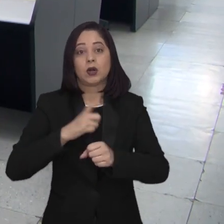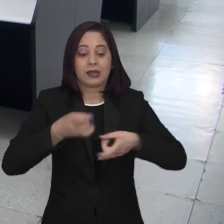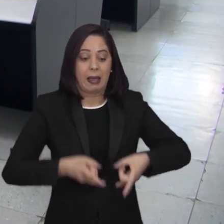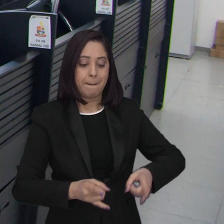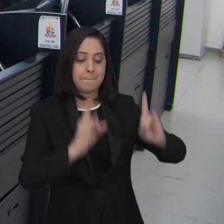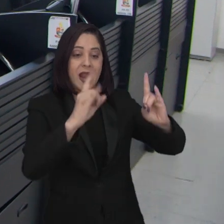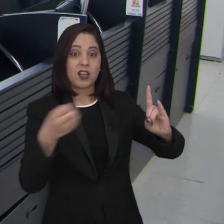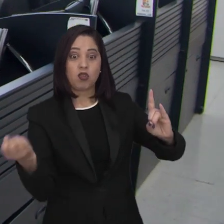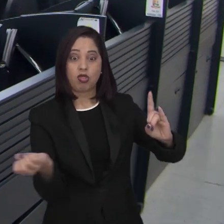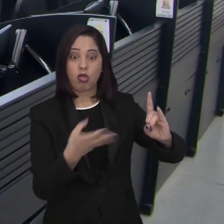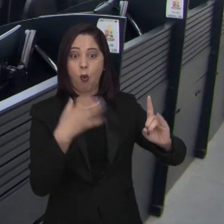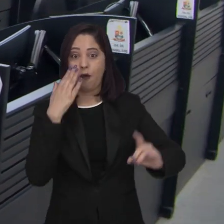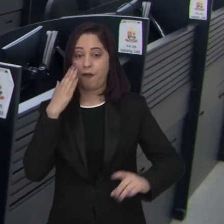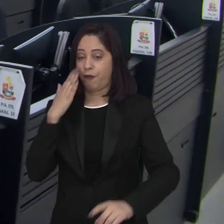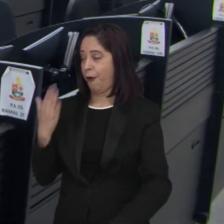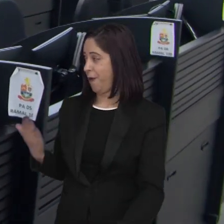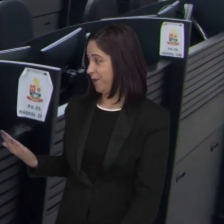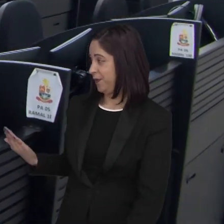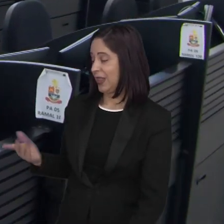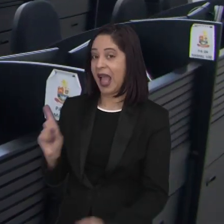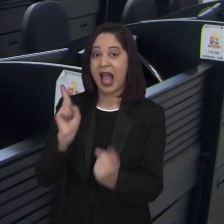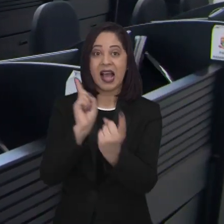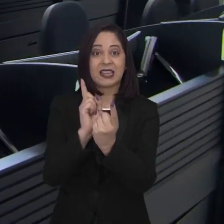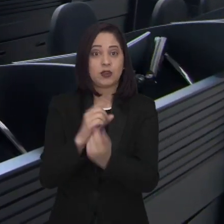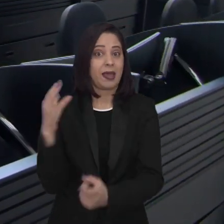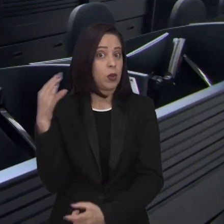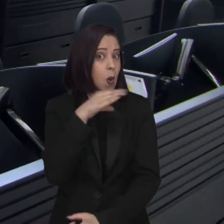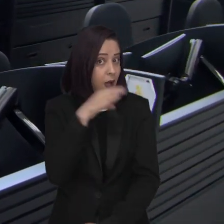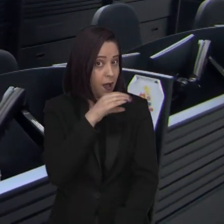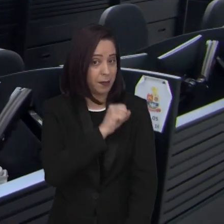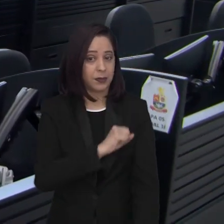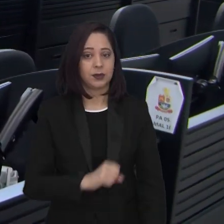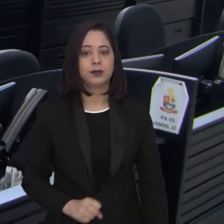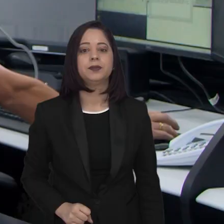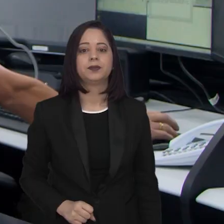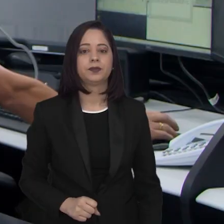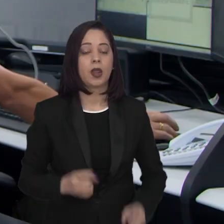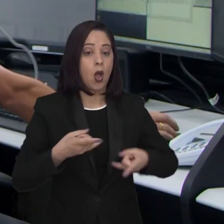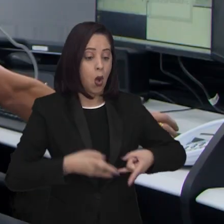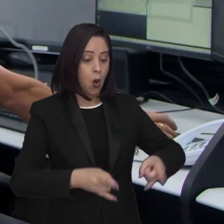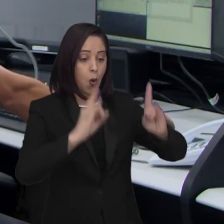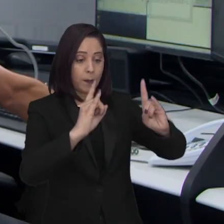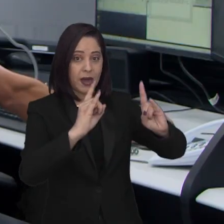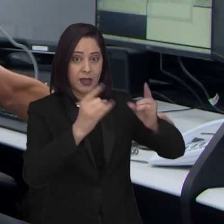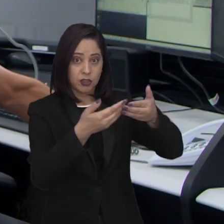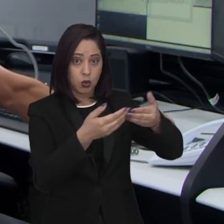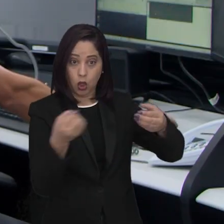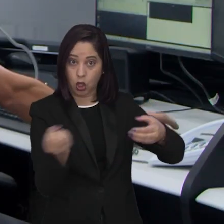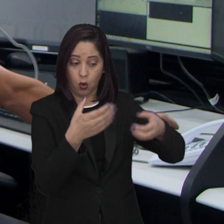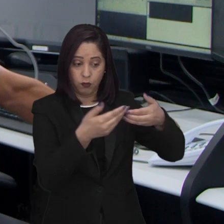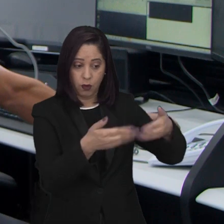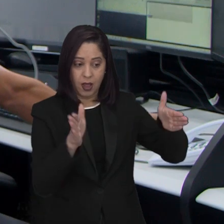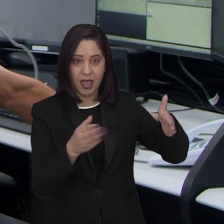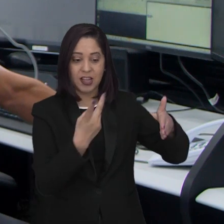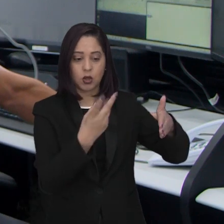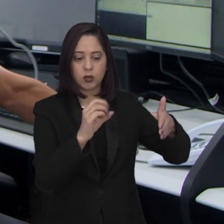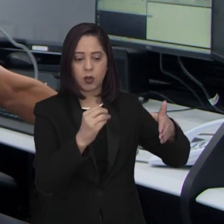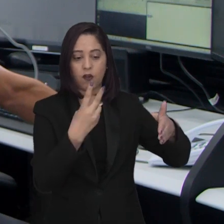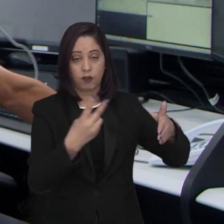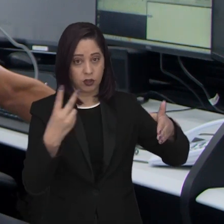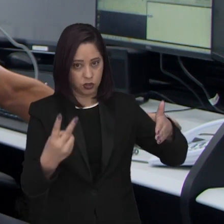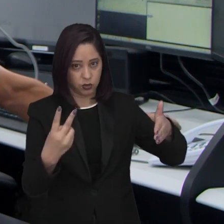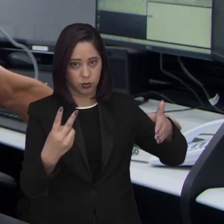sede nova que traz mais organização e agilidade aos trabalhos. A inauguração do novo prédio do Copom